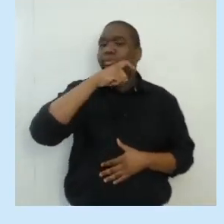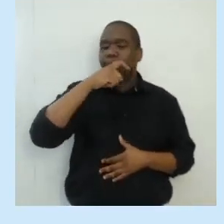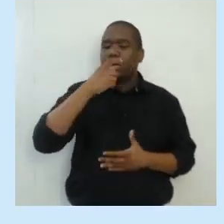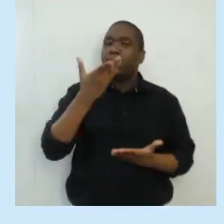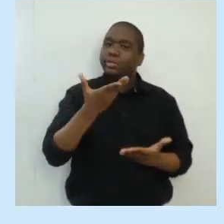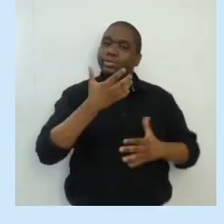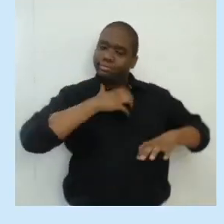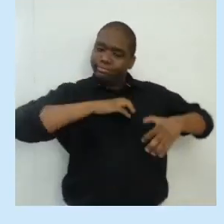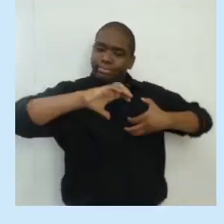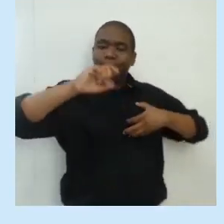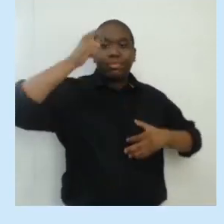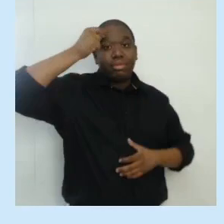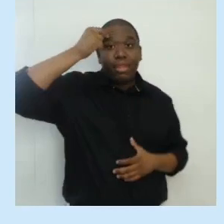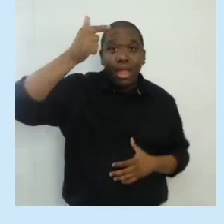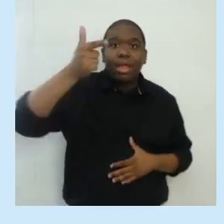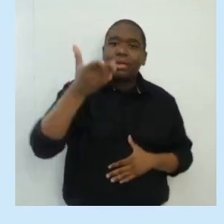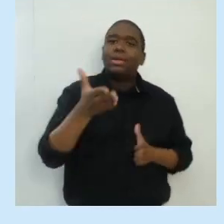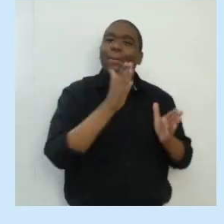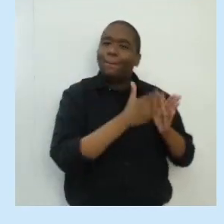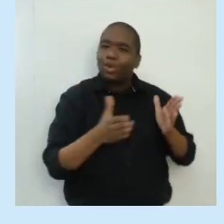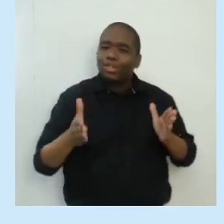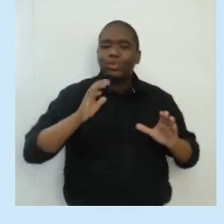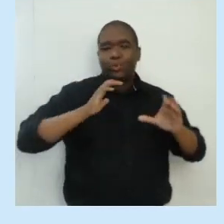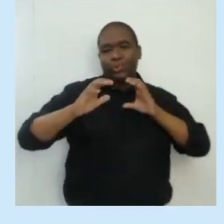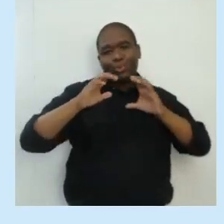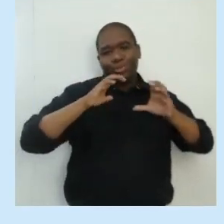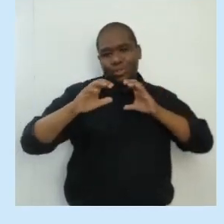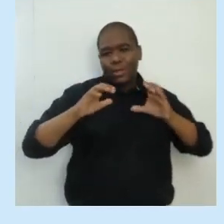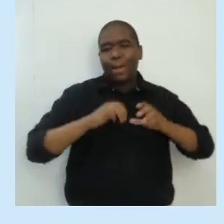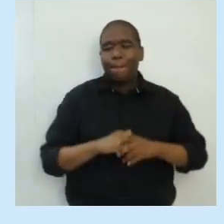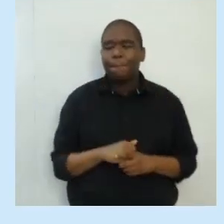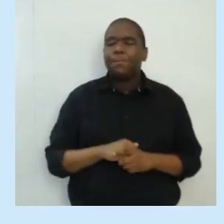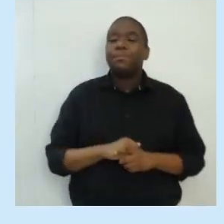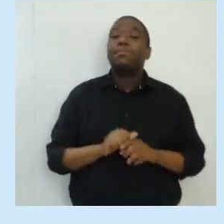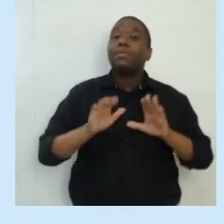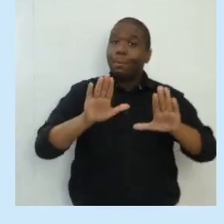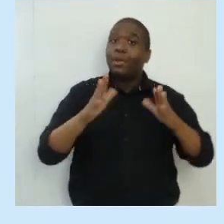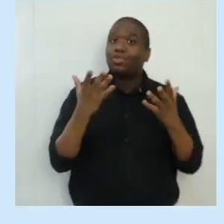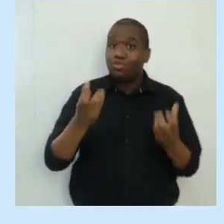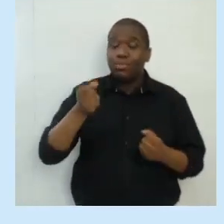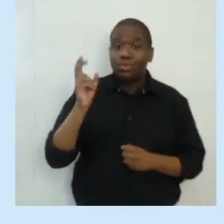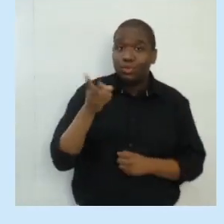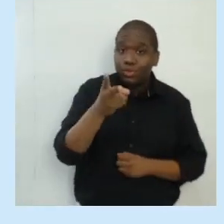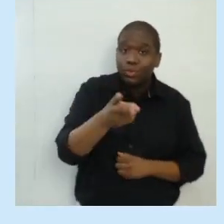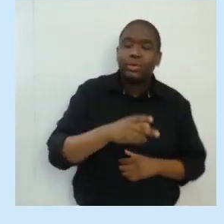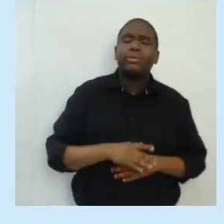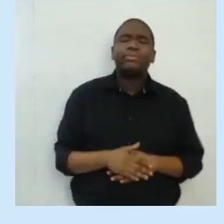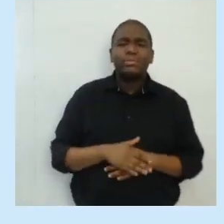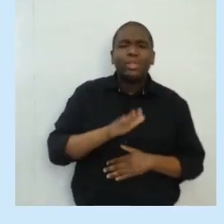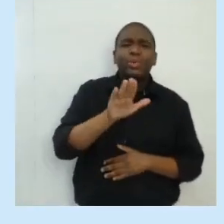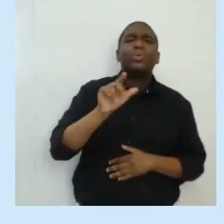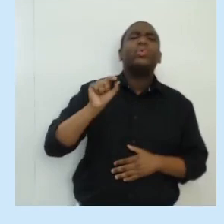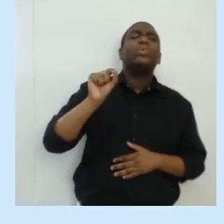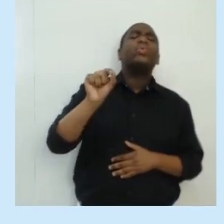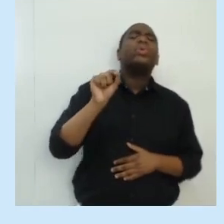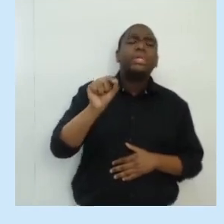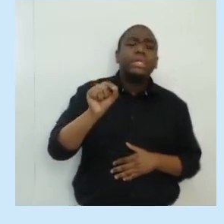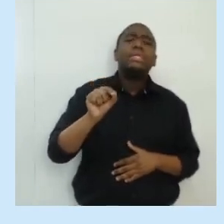troca de ideias, esse processo de comunicação. Mas vamos lá, né? O que seria então